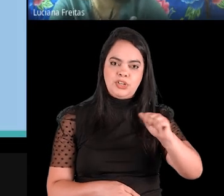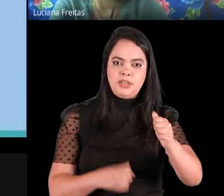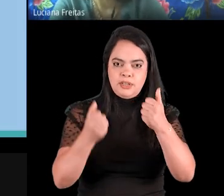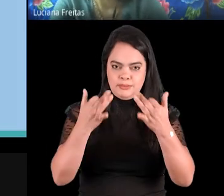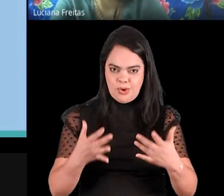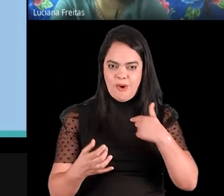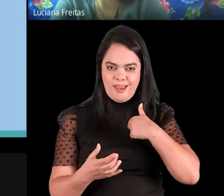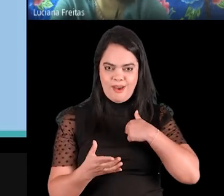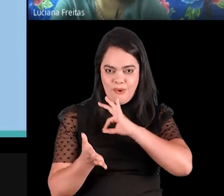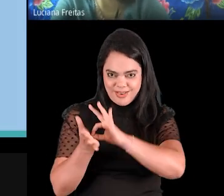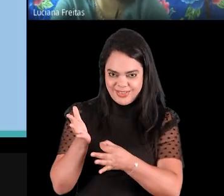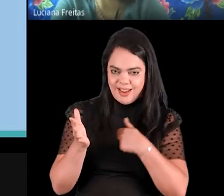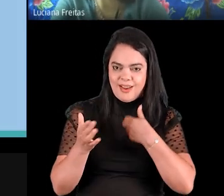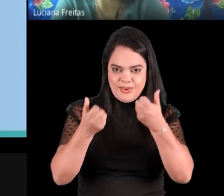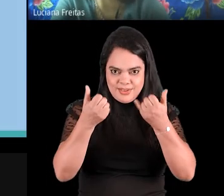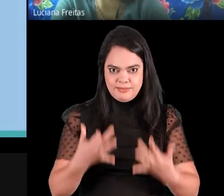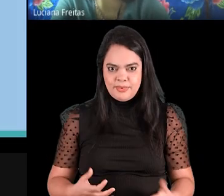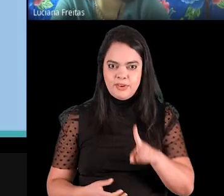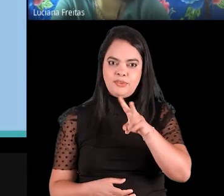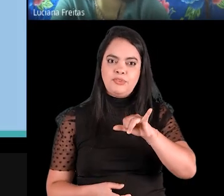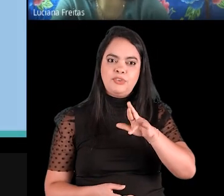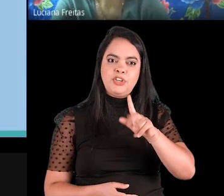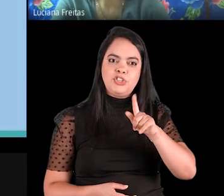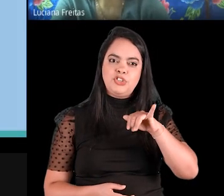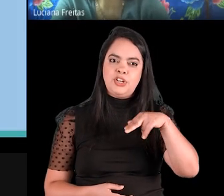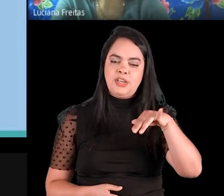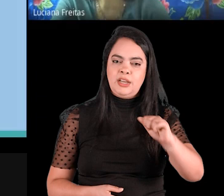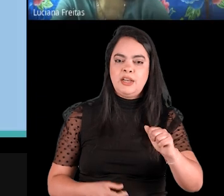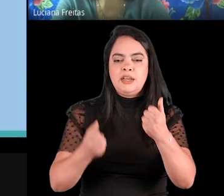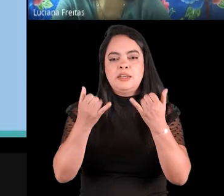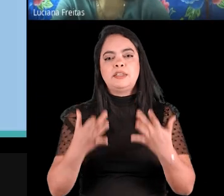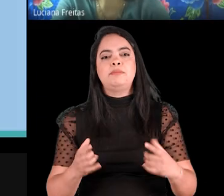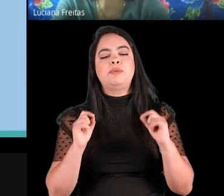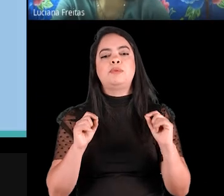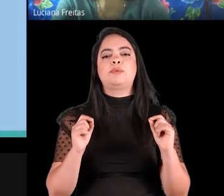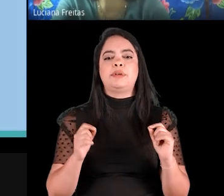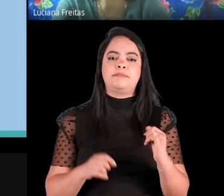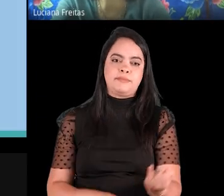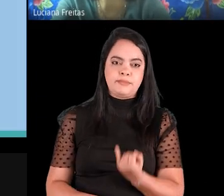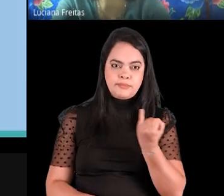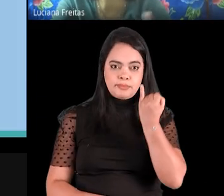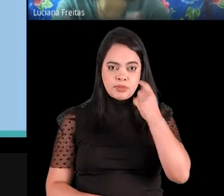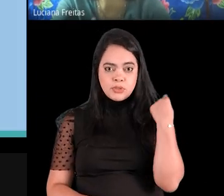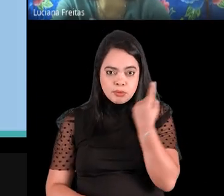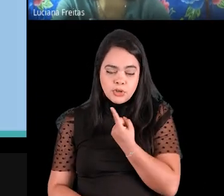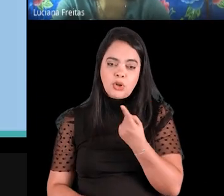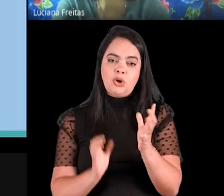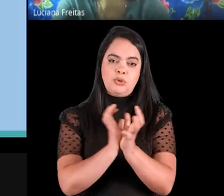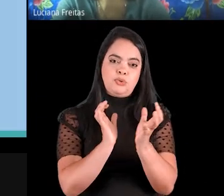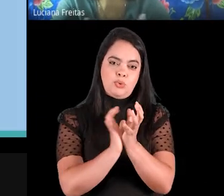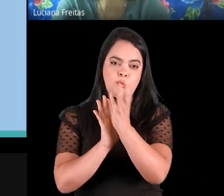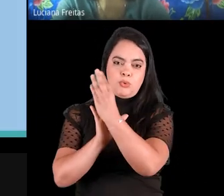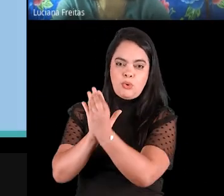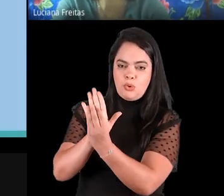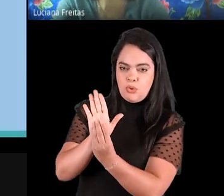anotei, quando a Virgínia falou da inscrição, é muito importante, principalmente para nós, né, do GT Conteúdo,